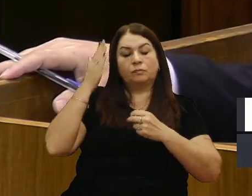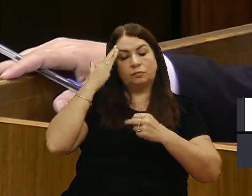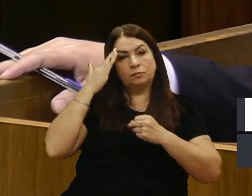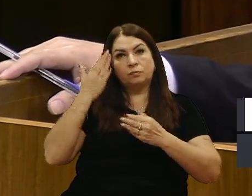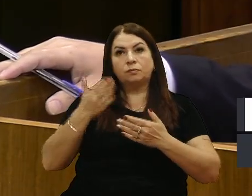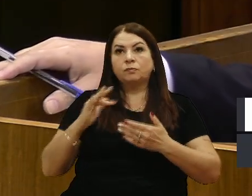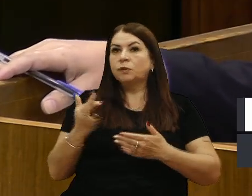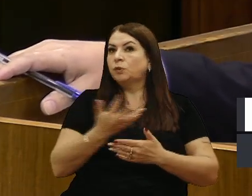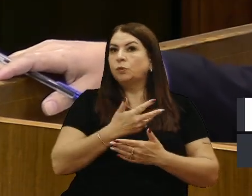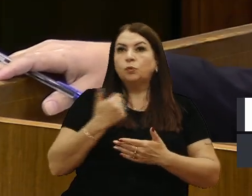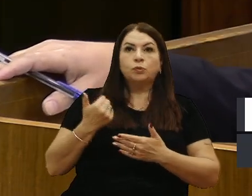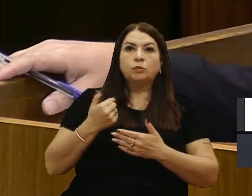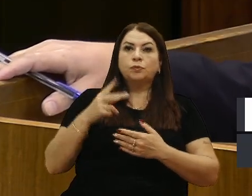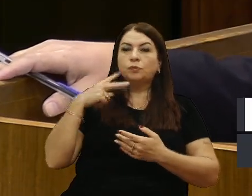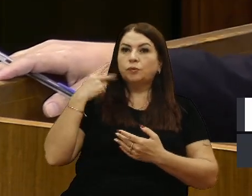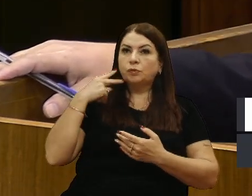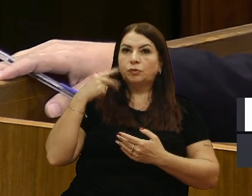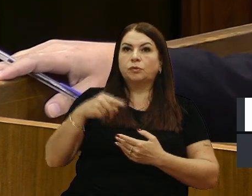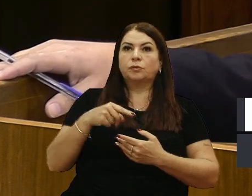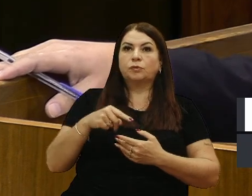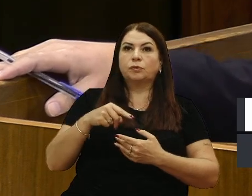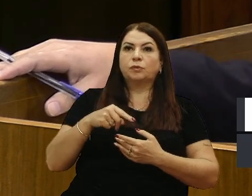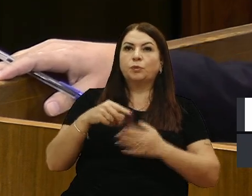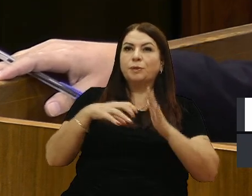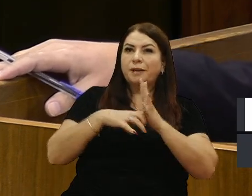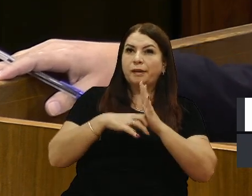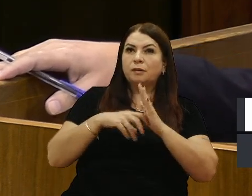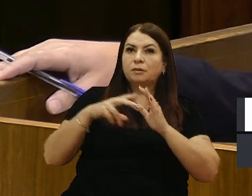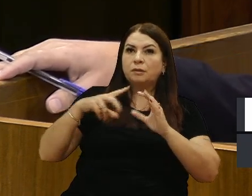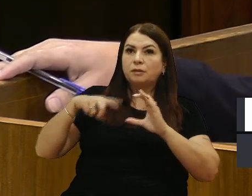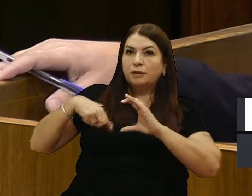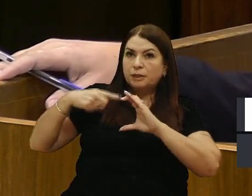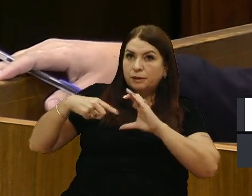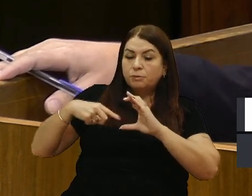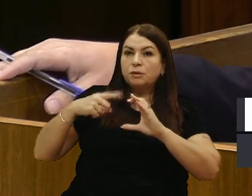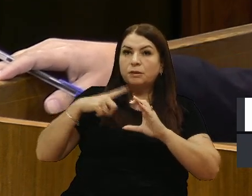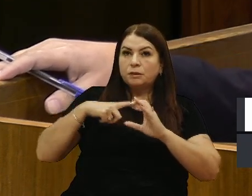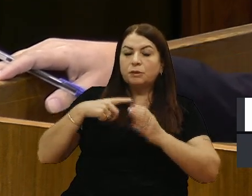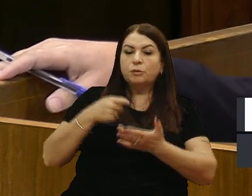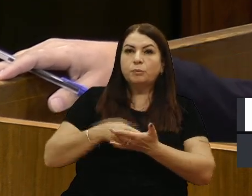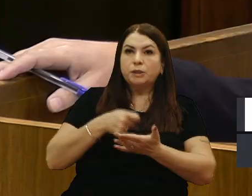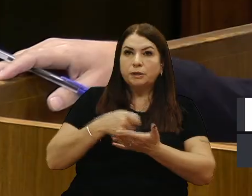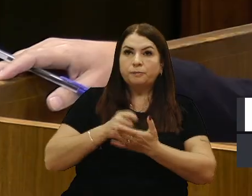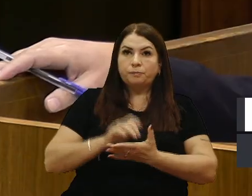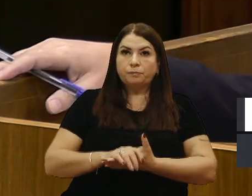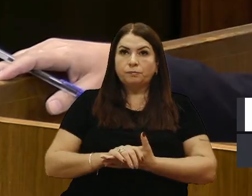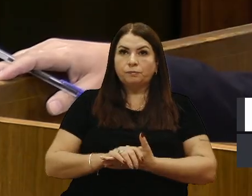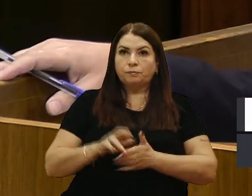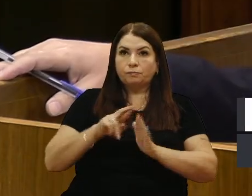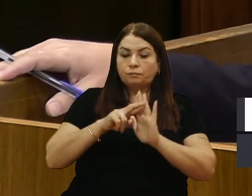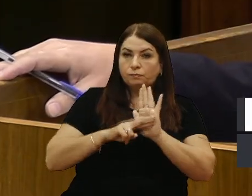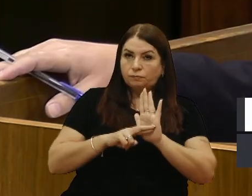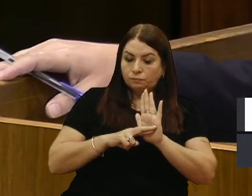que todos os parlamentares do Senado Federal e da Câmara Federal têm por obrigação, por